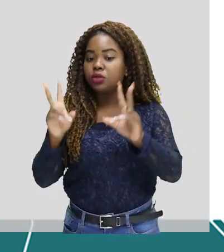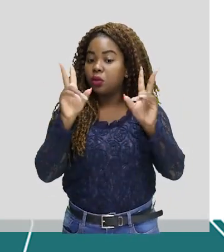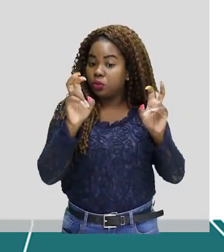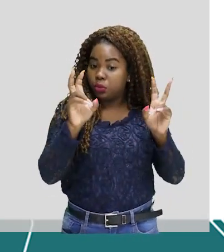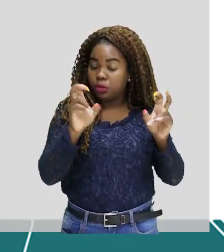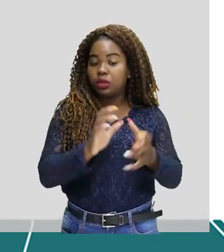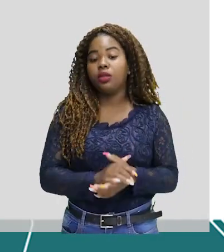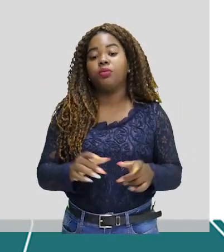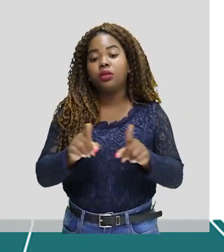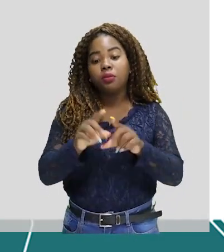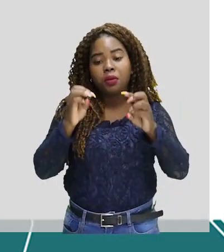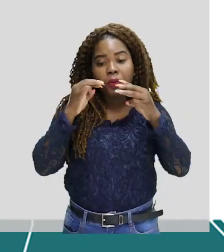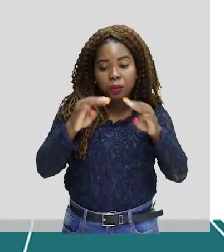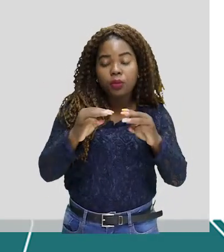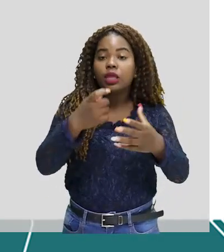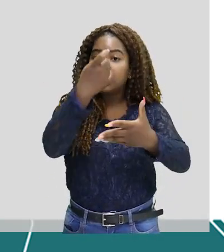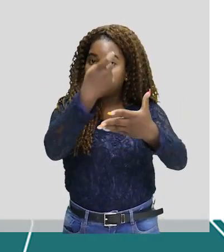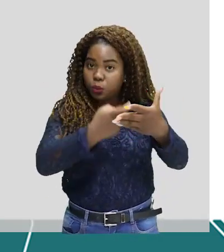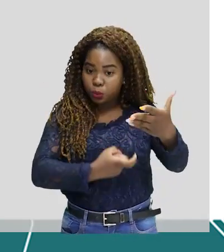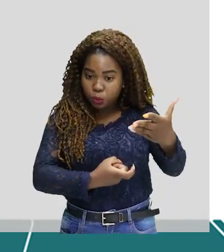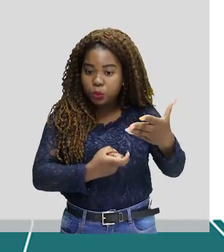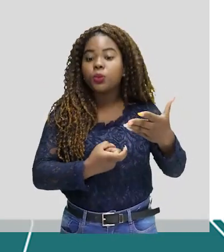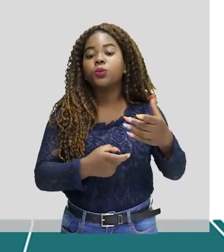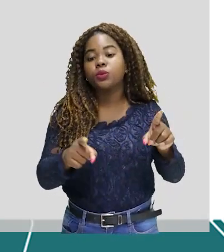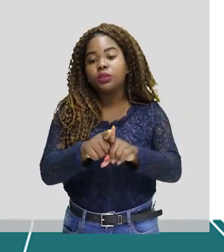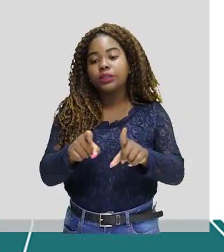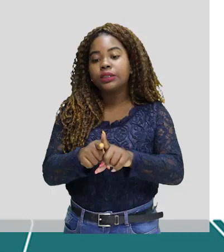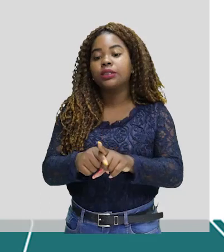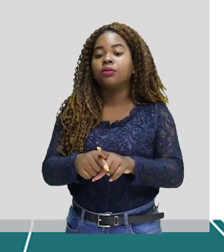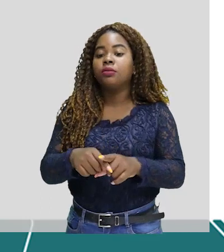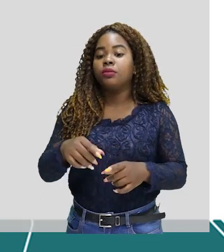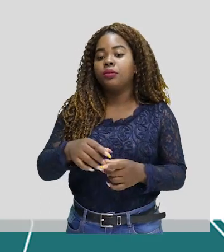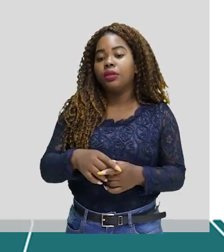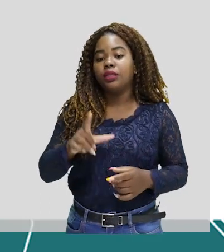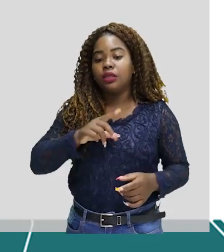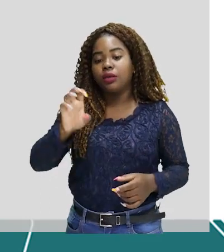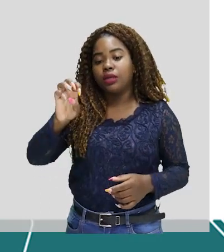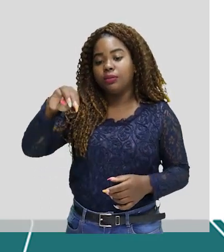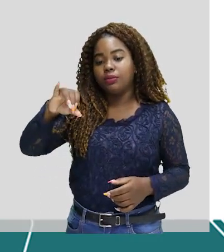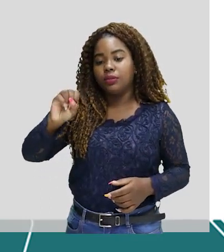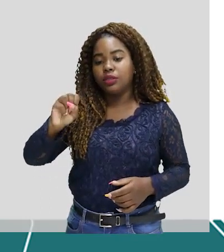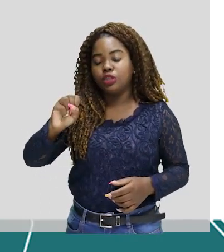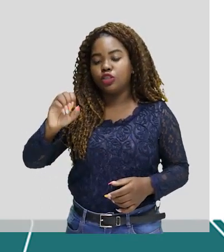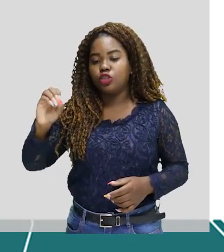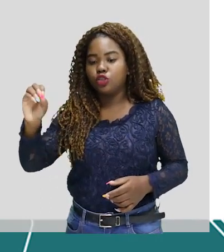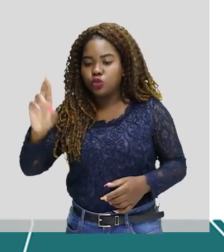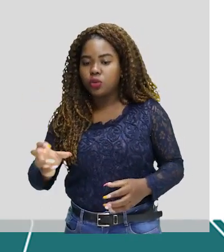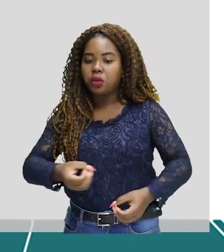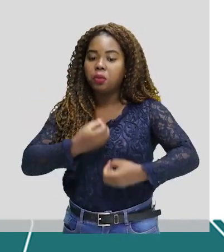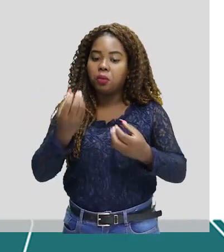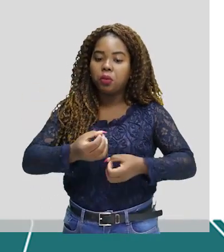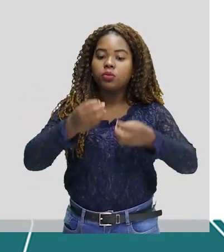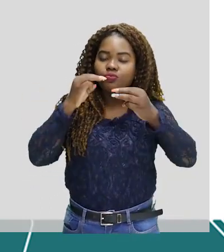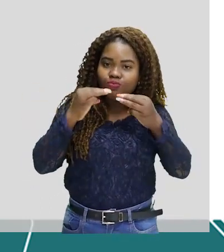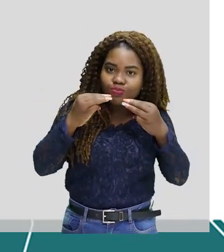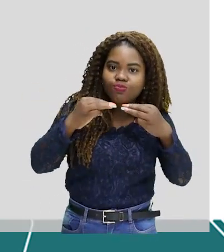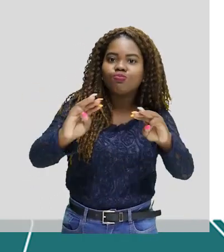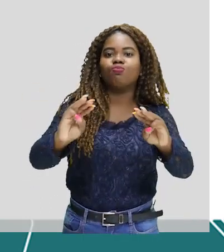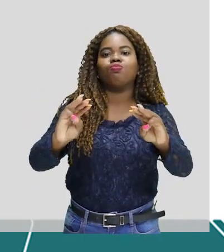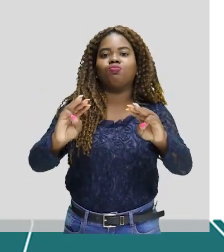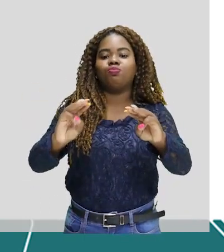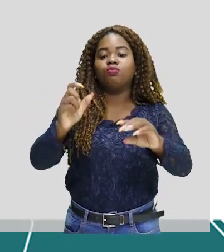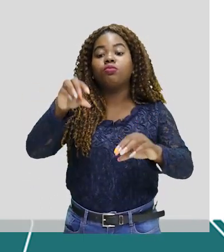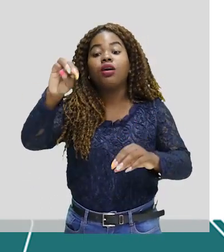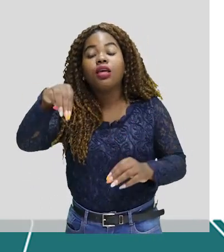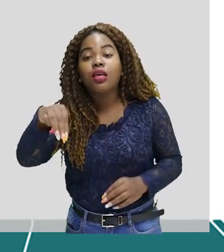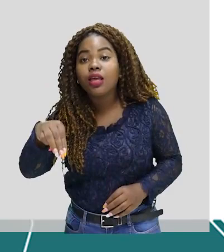a mensagem, que é o texto em si. Nós temos o emissor, que é o produtor, o escritor, o falante, que vai enviar uma mensagem para quem? Vai